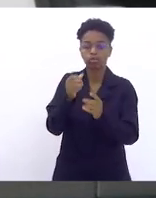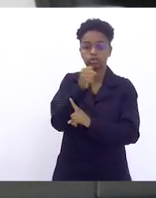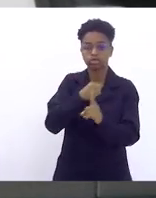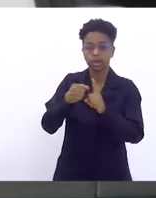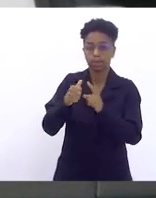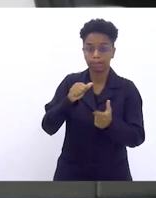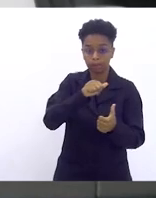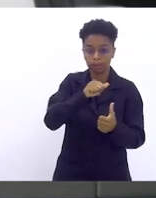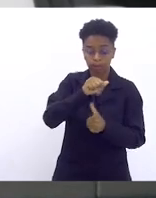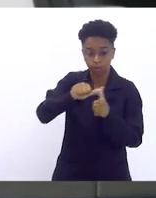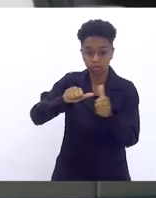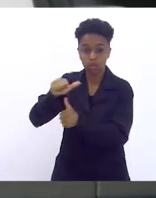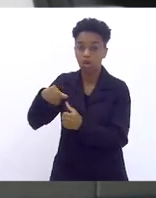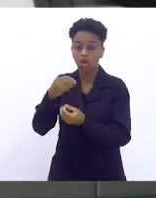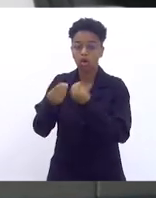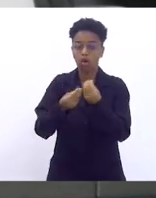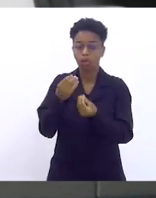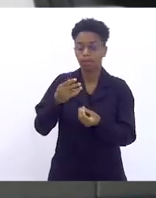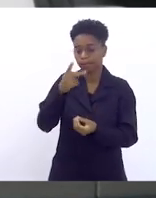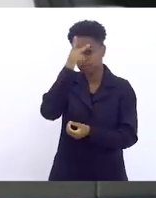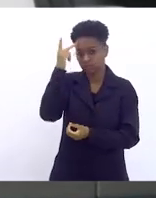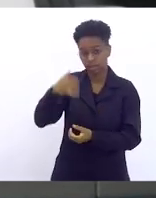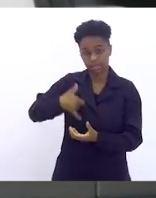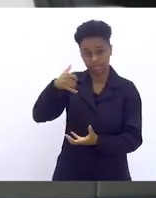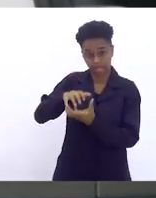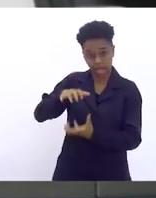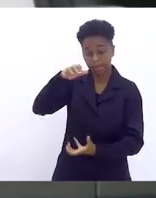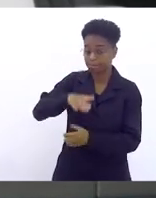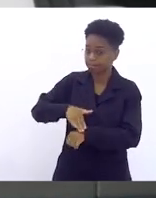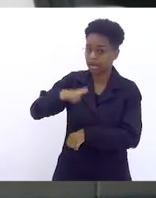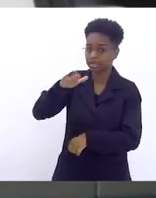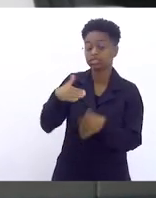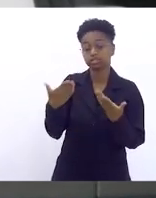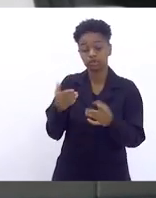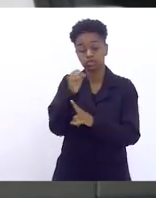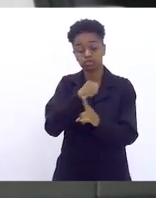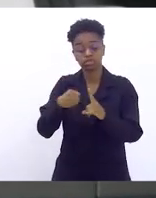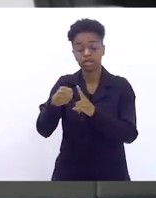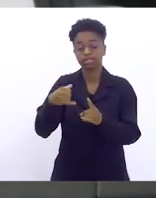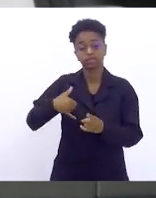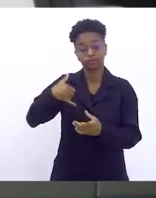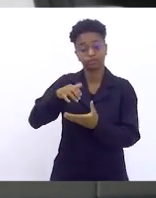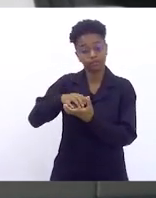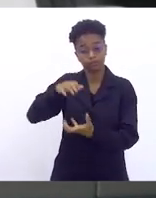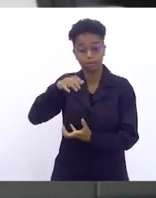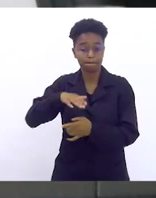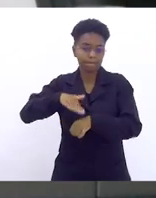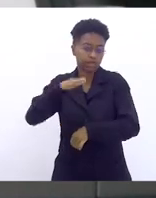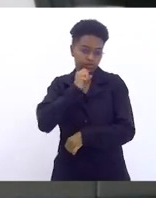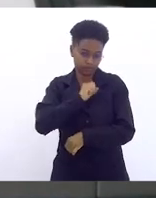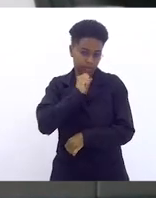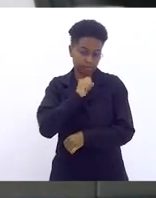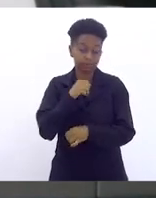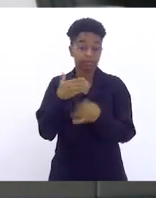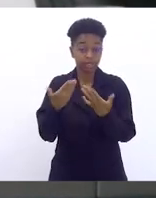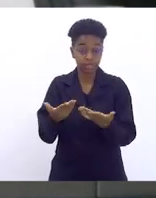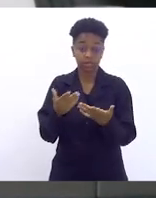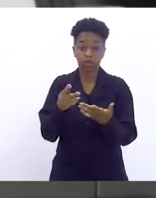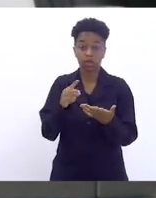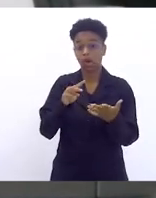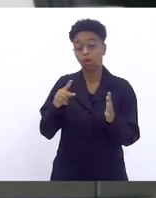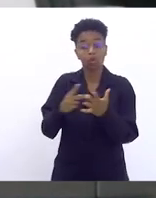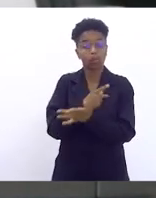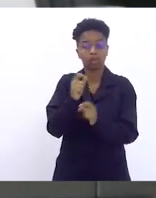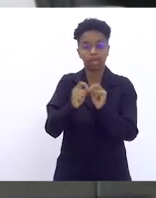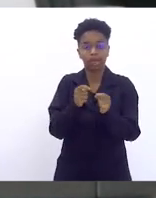vivem mais tempo mas a sociedade é mais velha então tem uma diminuição do número de